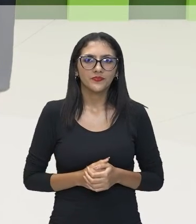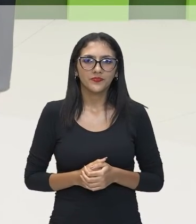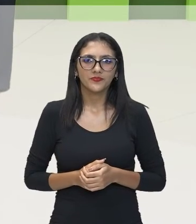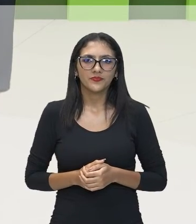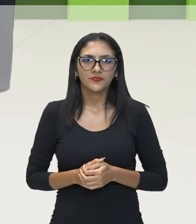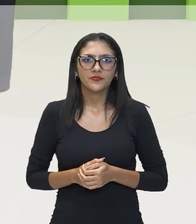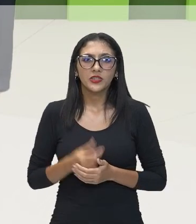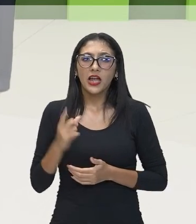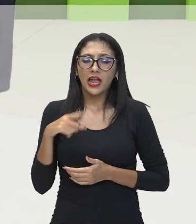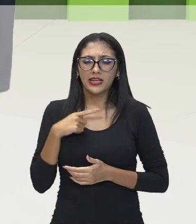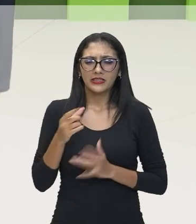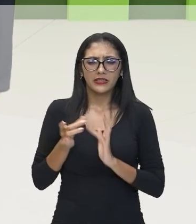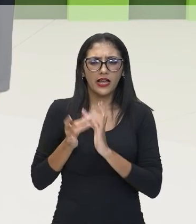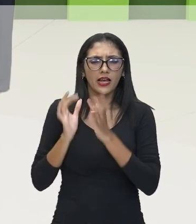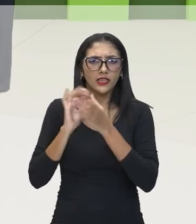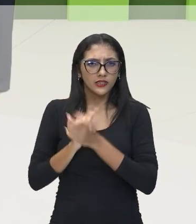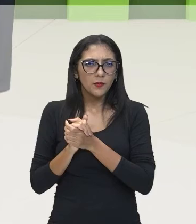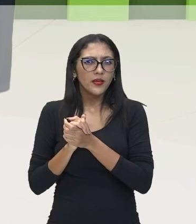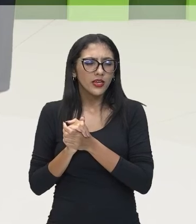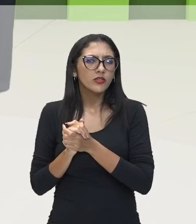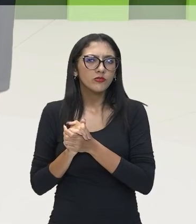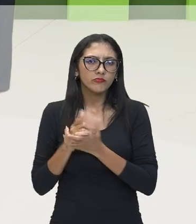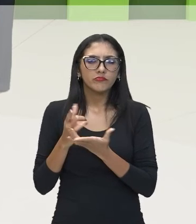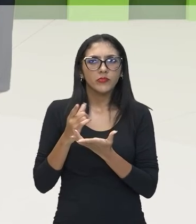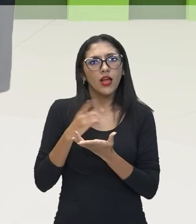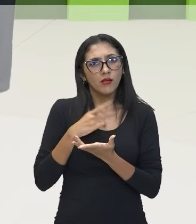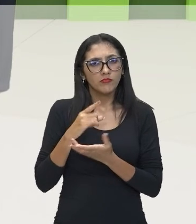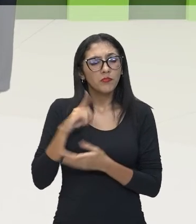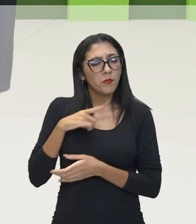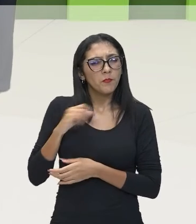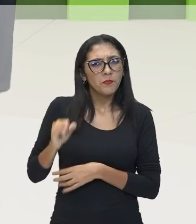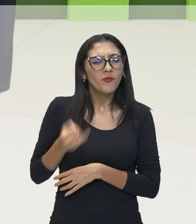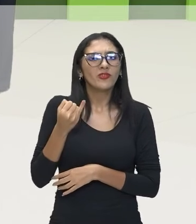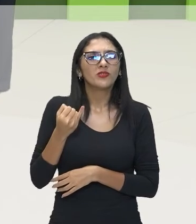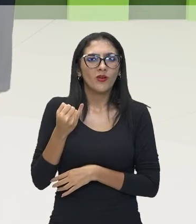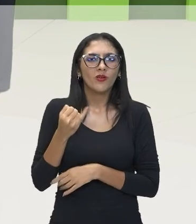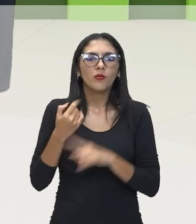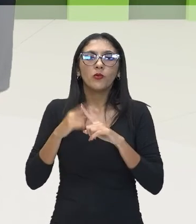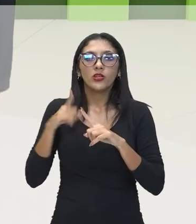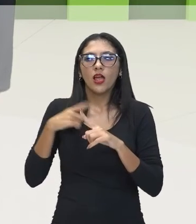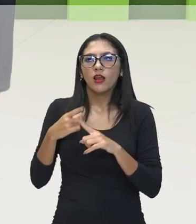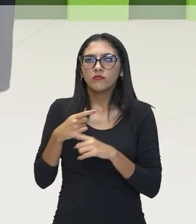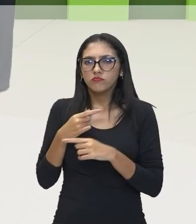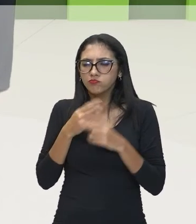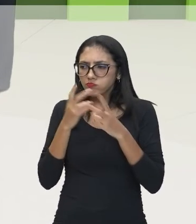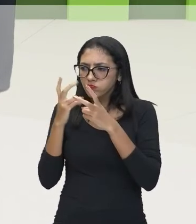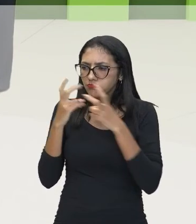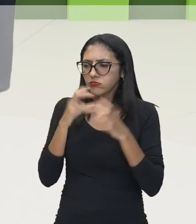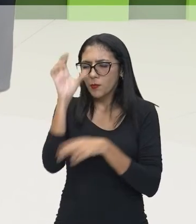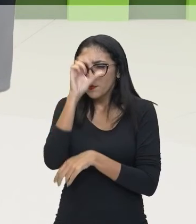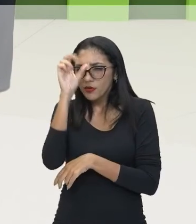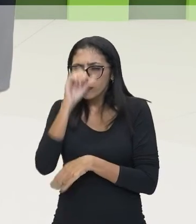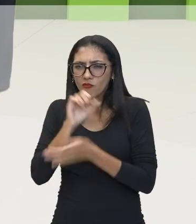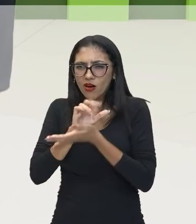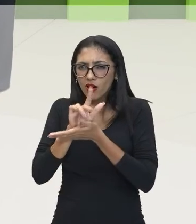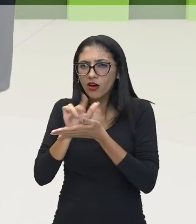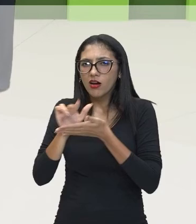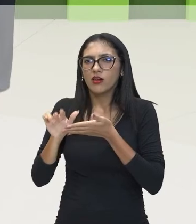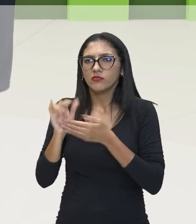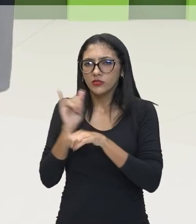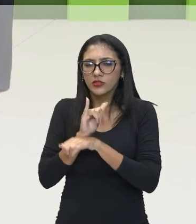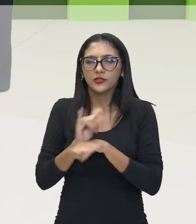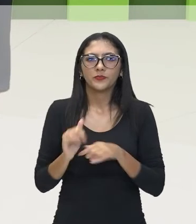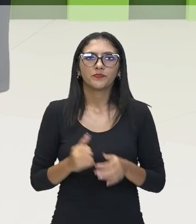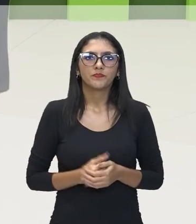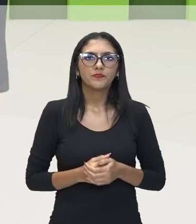casamento foi um pouco útil justamente porque ela acabou desenvolvendo essas tecnologias. Depois, no pré-guerra,